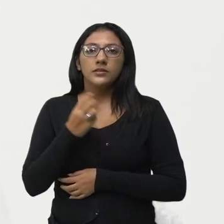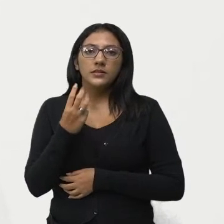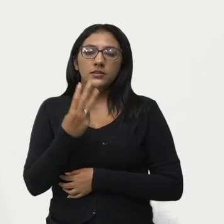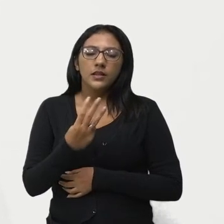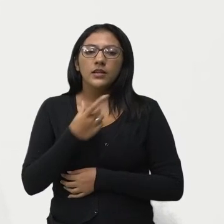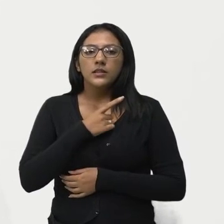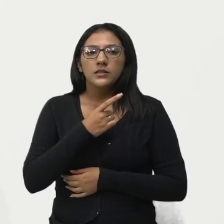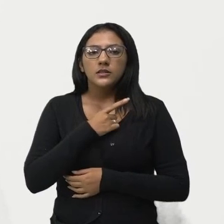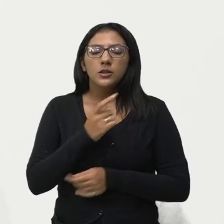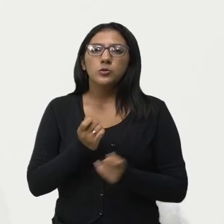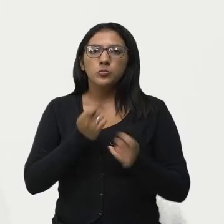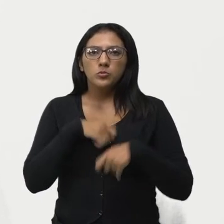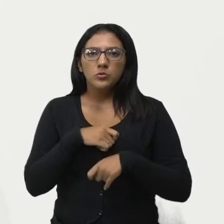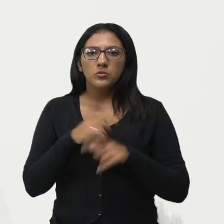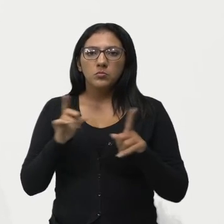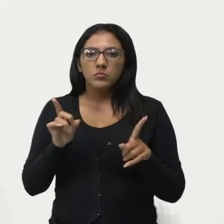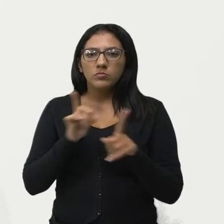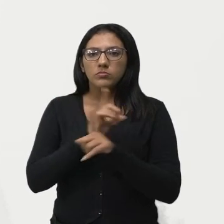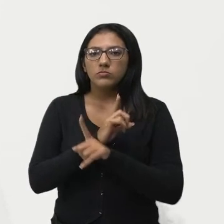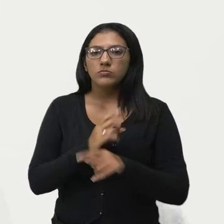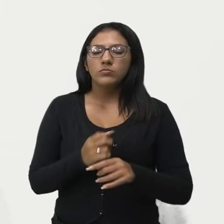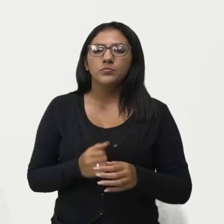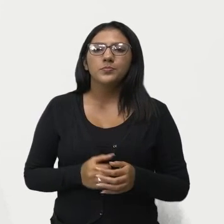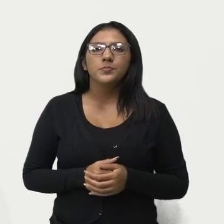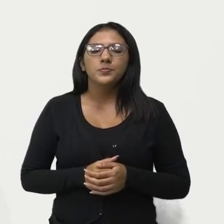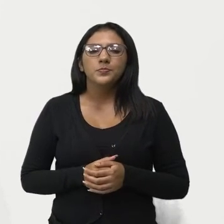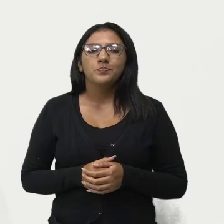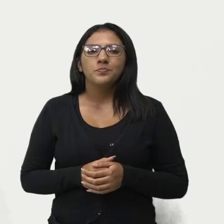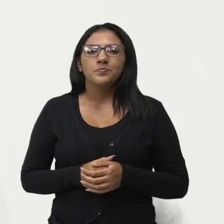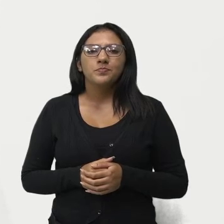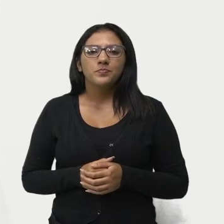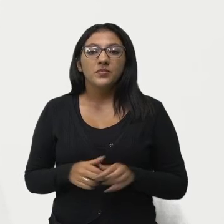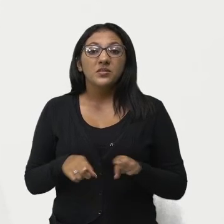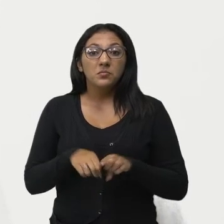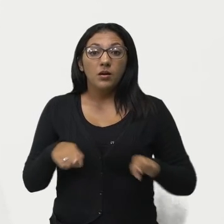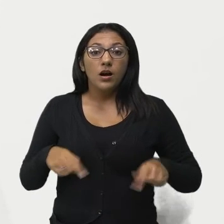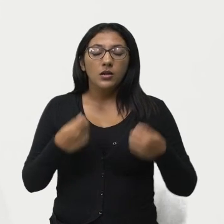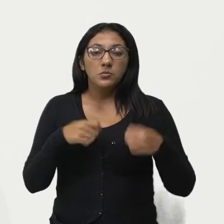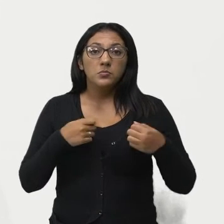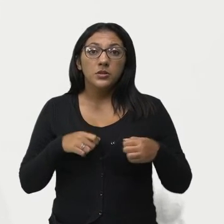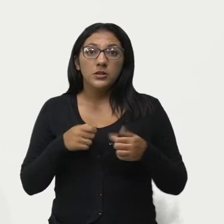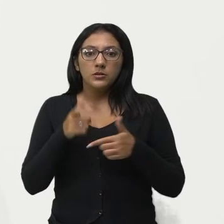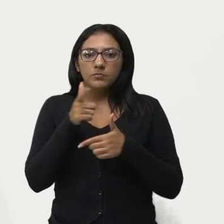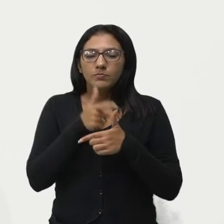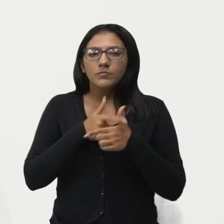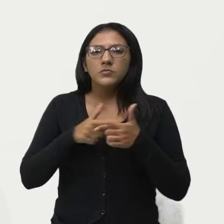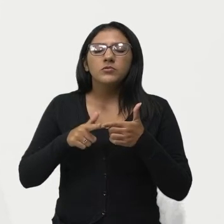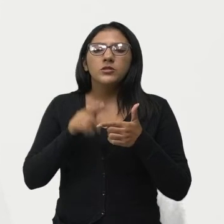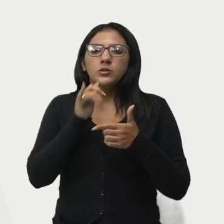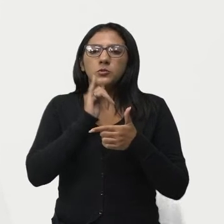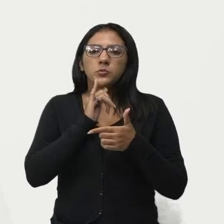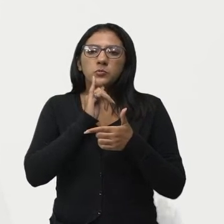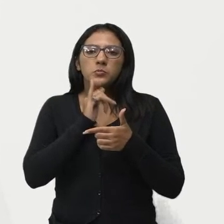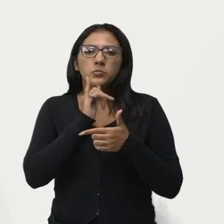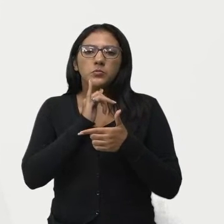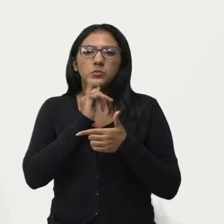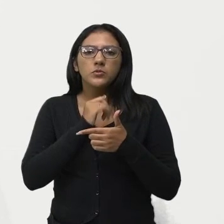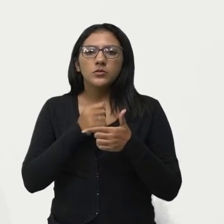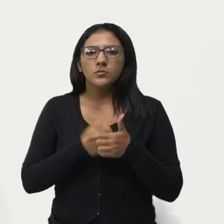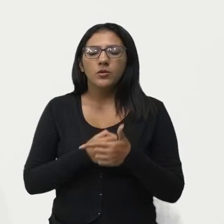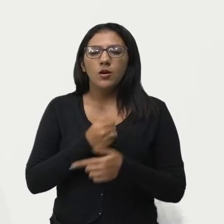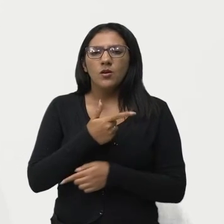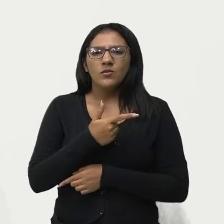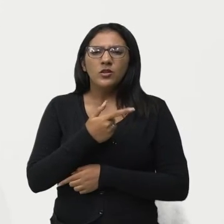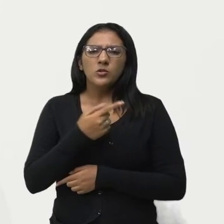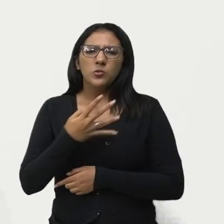inversamente proporcionais nessa ordem. Para isso, é preciso que a razão entre o primeiro e o inverso do terceiro seja